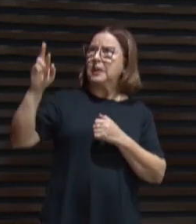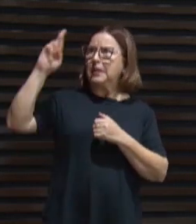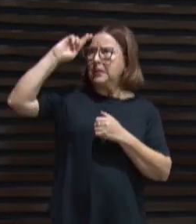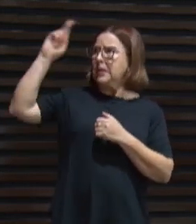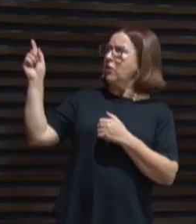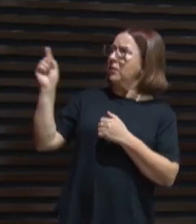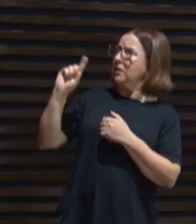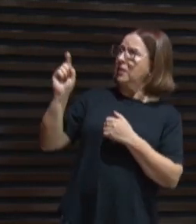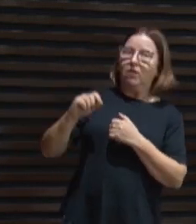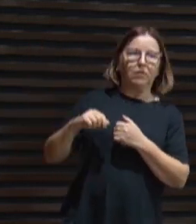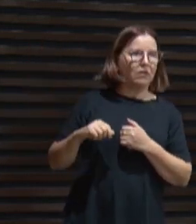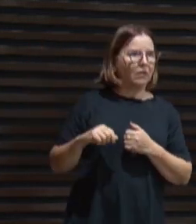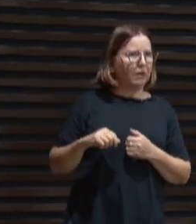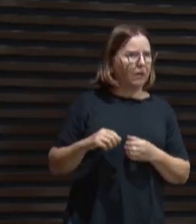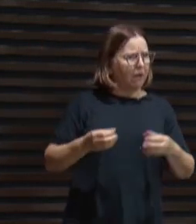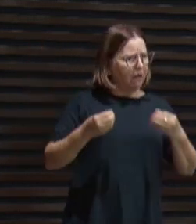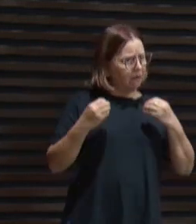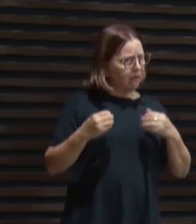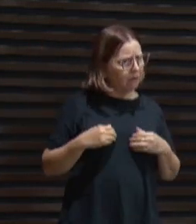das nossas doenças.